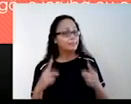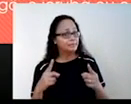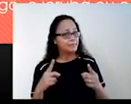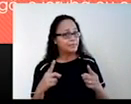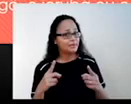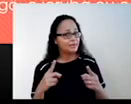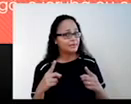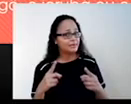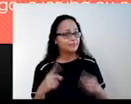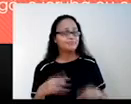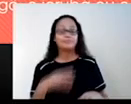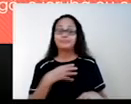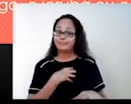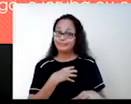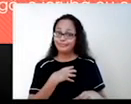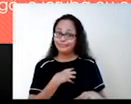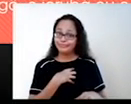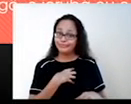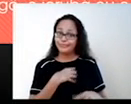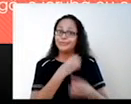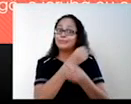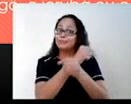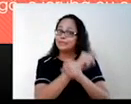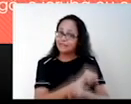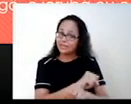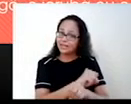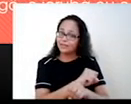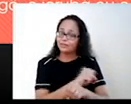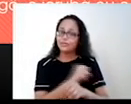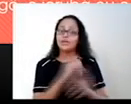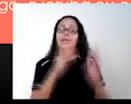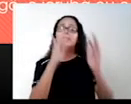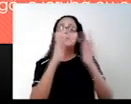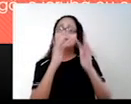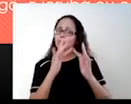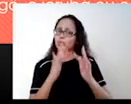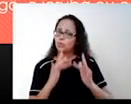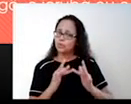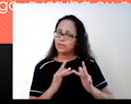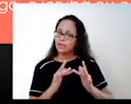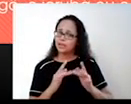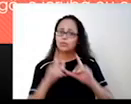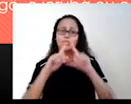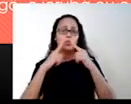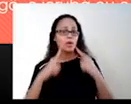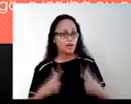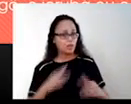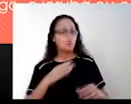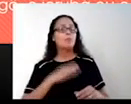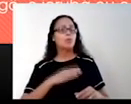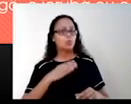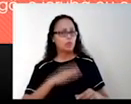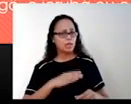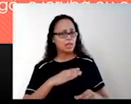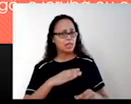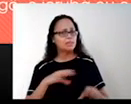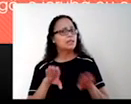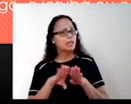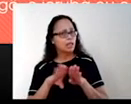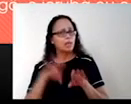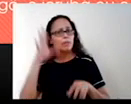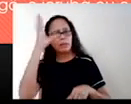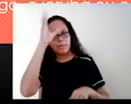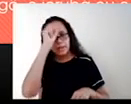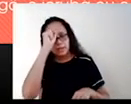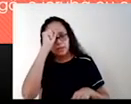que, mesmo sendo escravos, eles foram tendo contato com a língua portuguesa e aprendendo a língua portuguesa. Mas a língua portuguesa